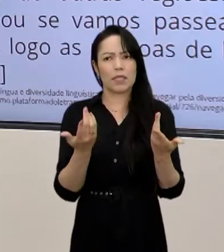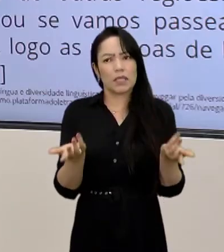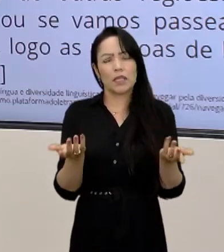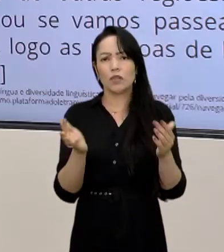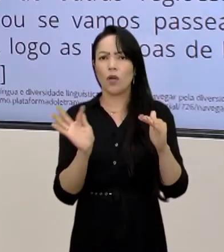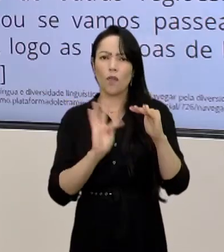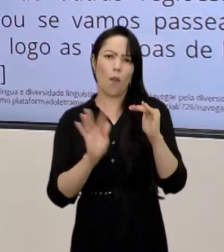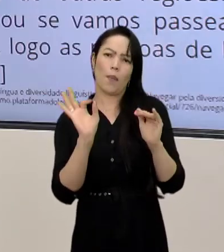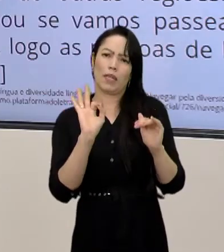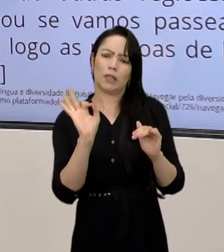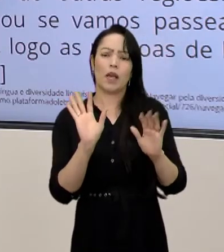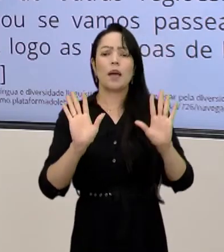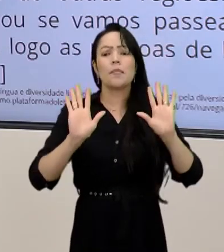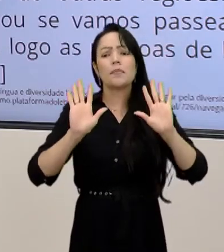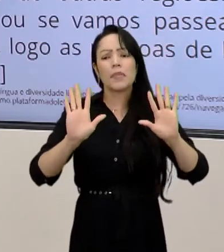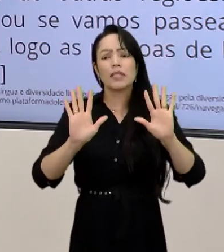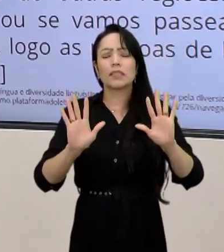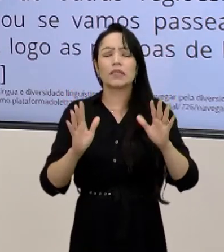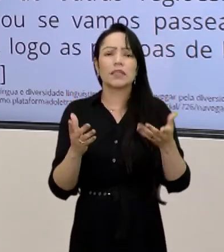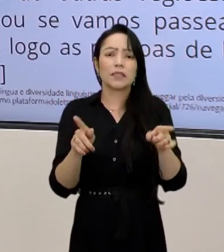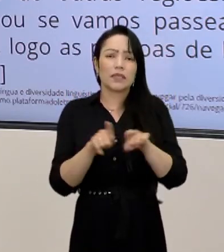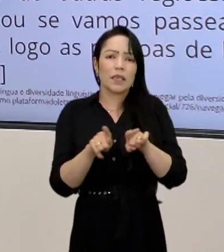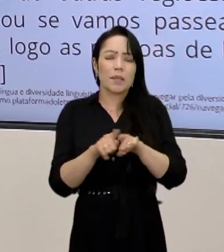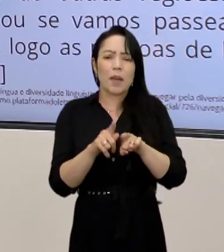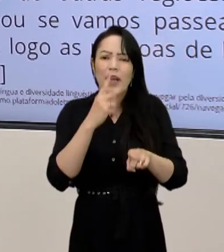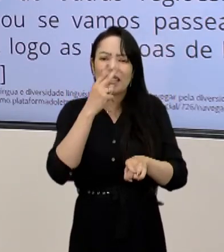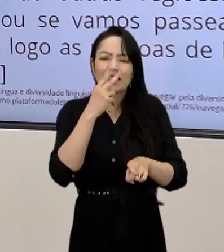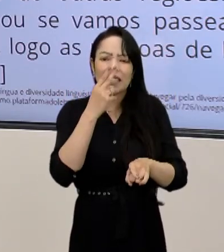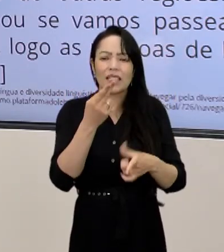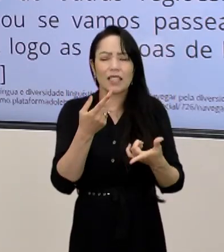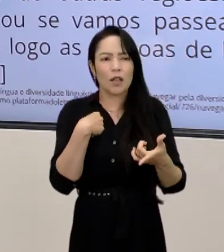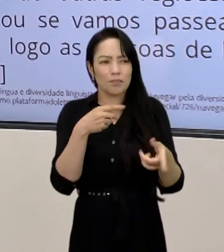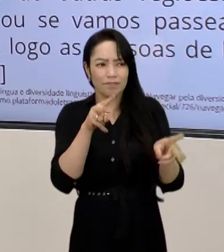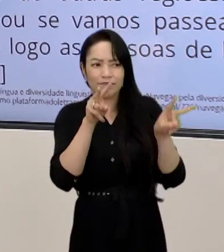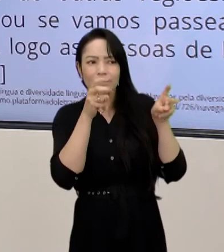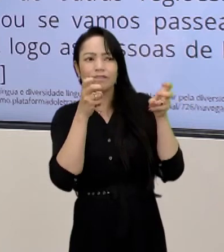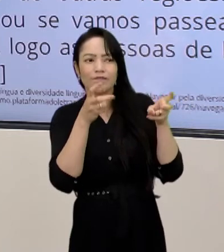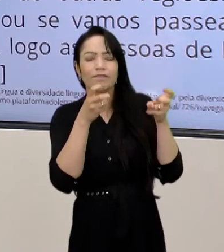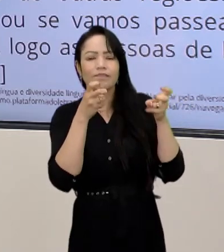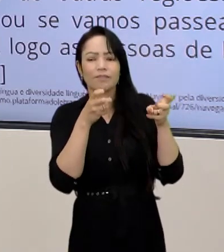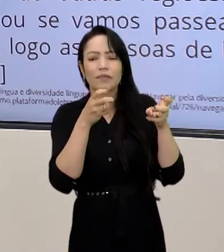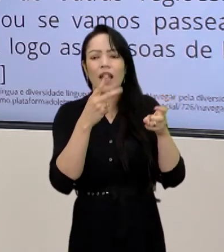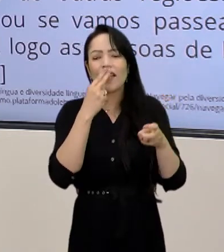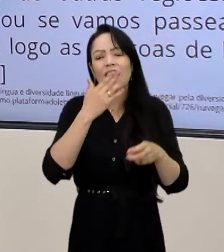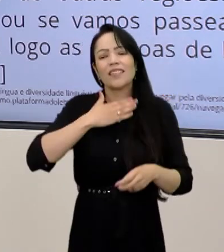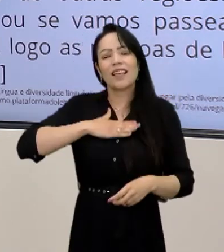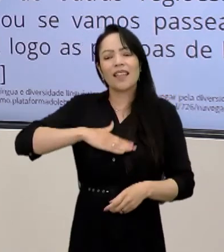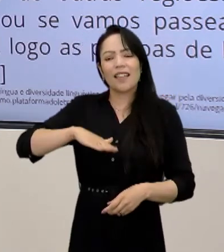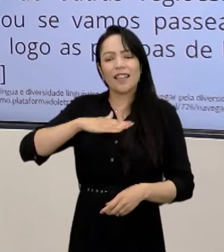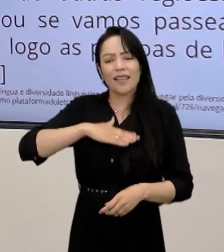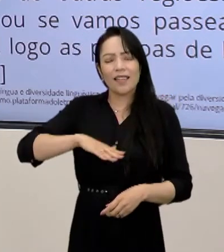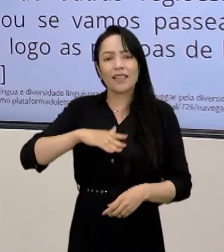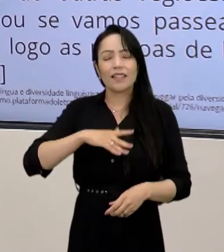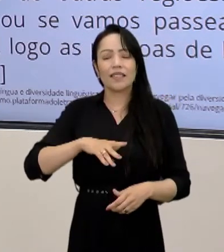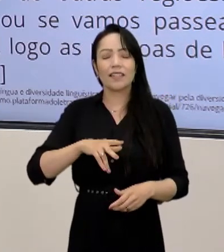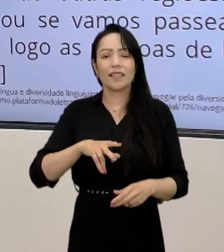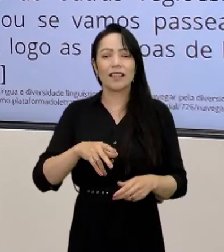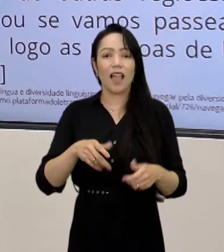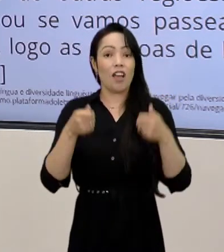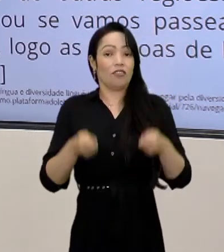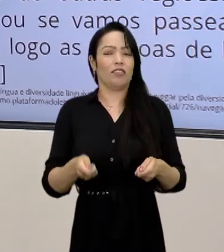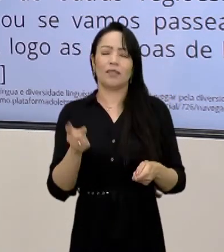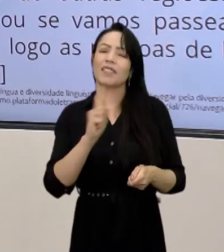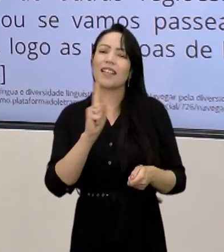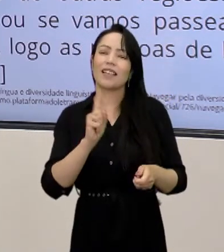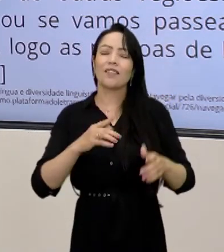informal, mas acabam também, a gente observa a fala mansa, a postura, tudo que a gente está